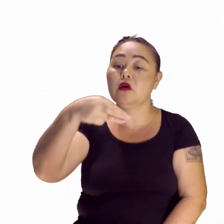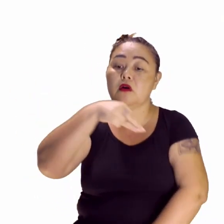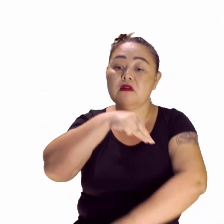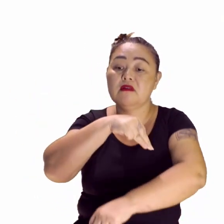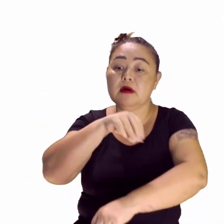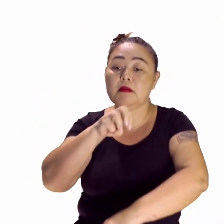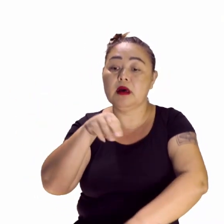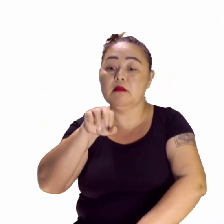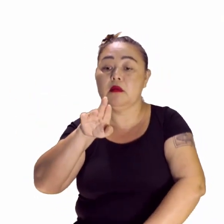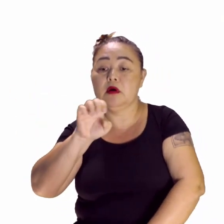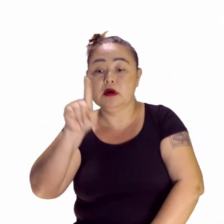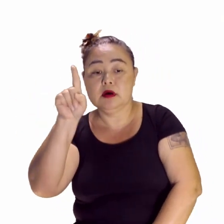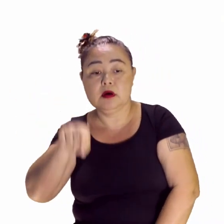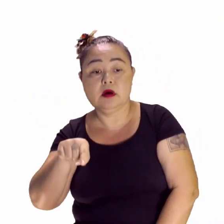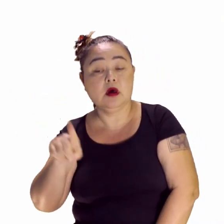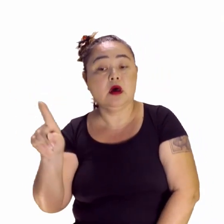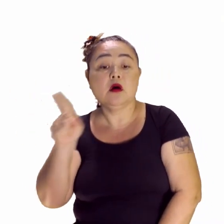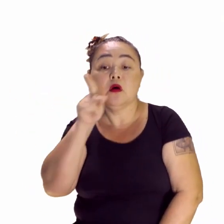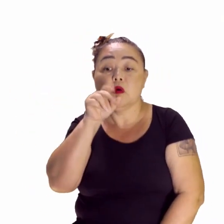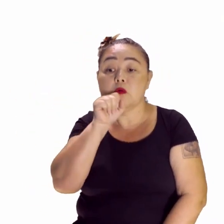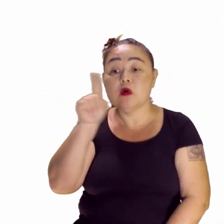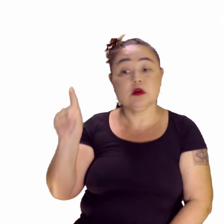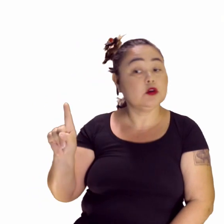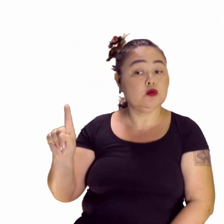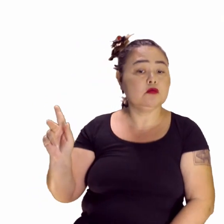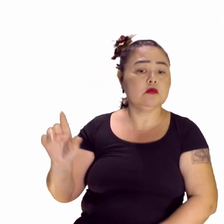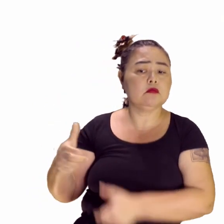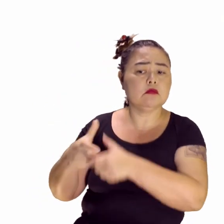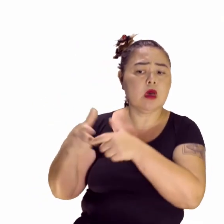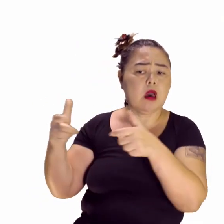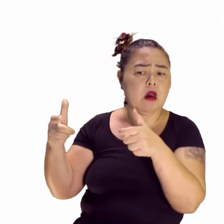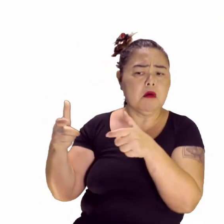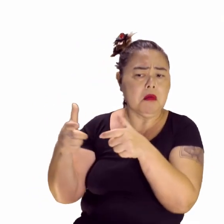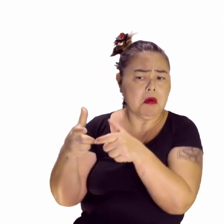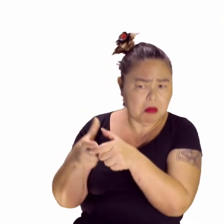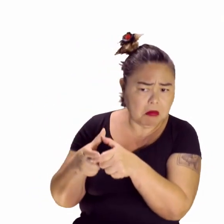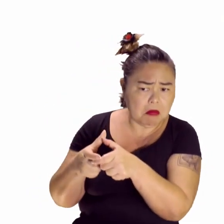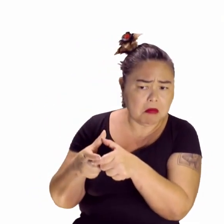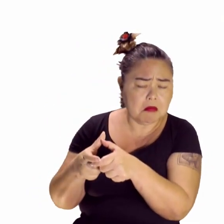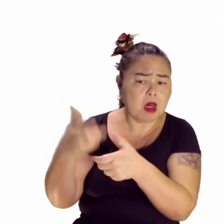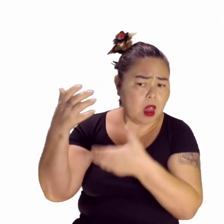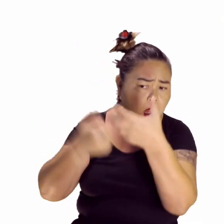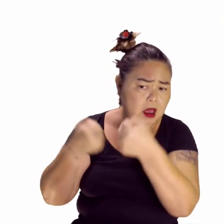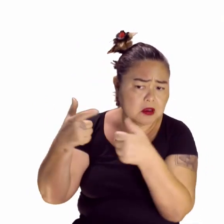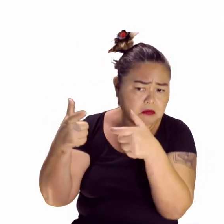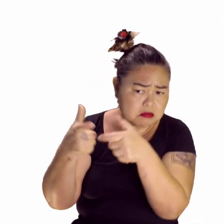Porto Velho 52 é já não é uma vocação tão grande para Porto Velho exatamente